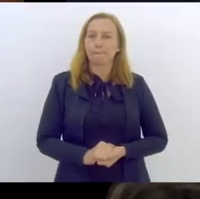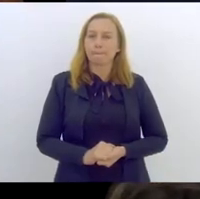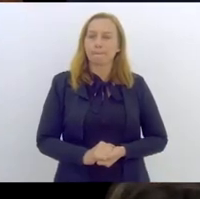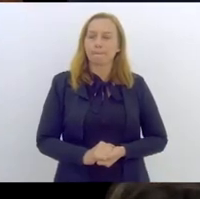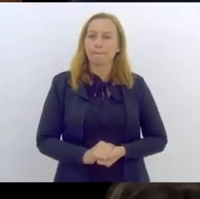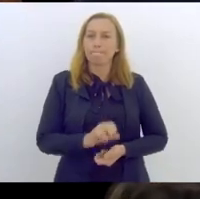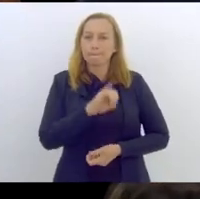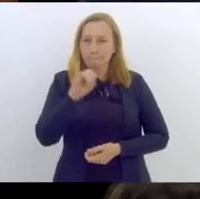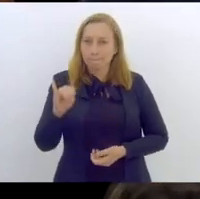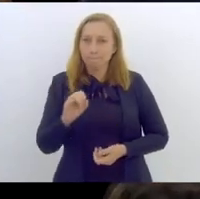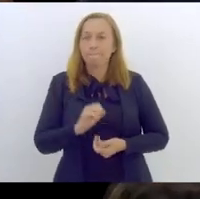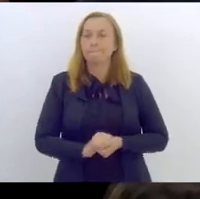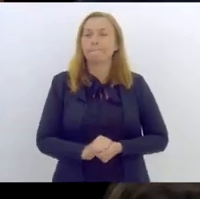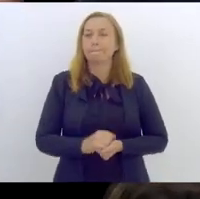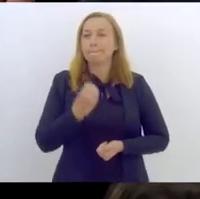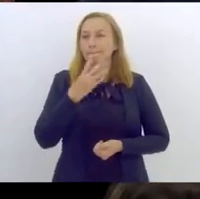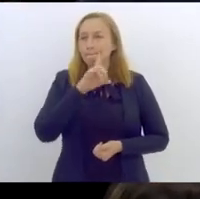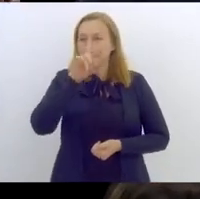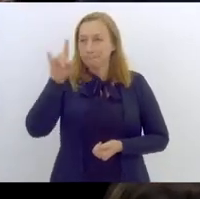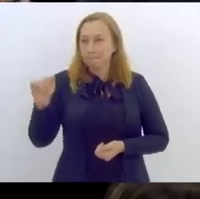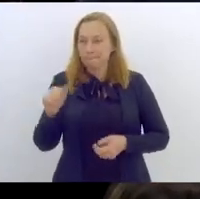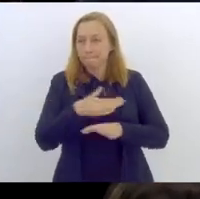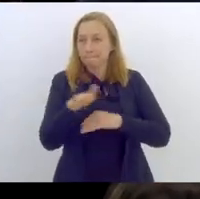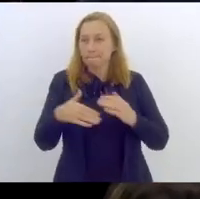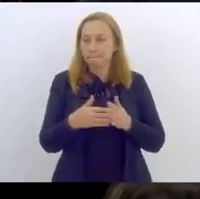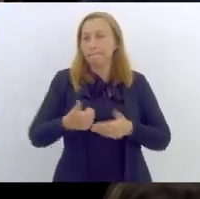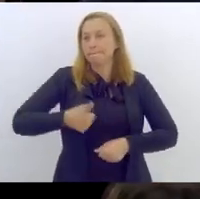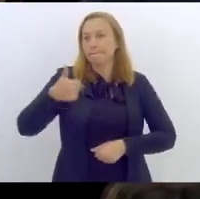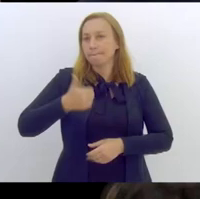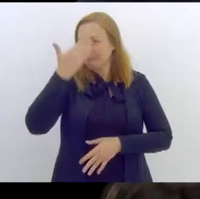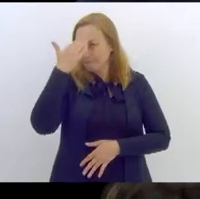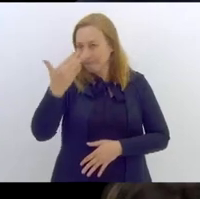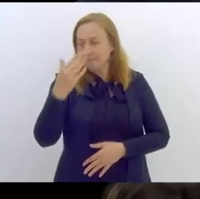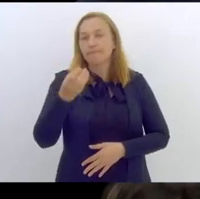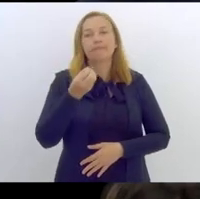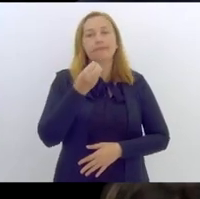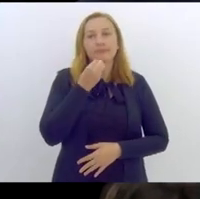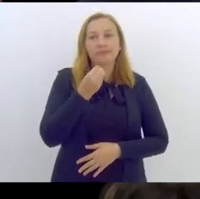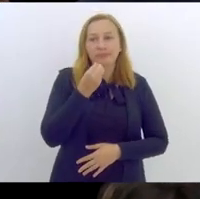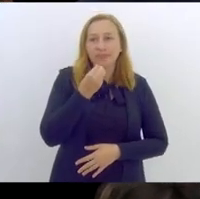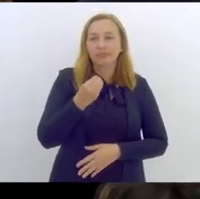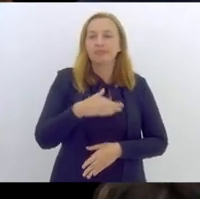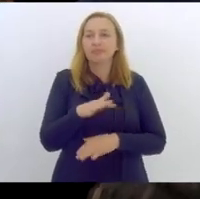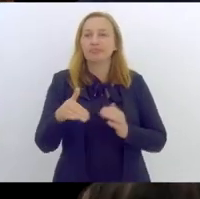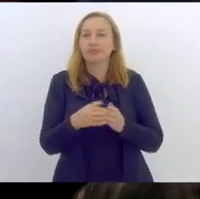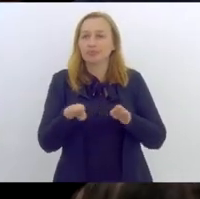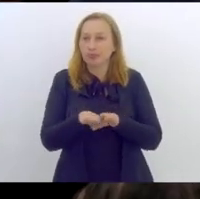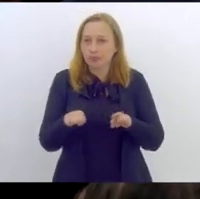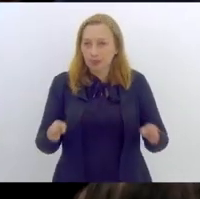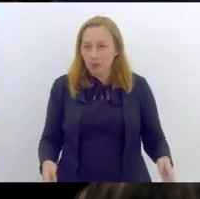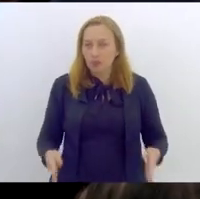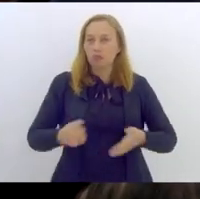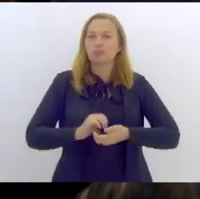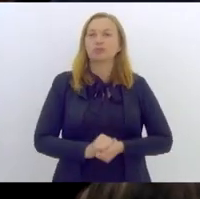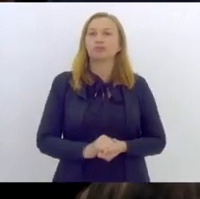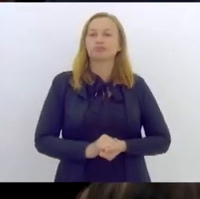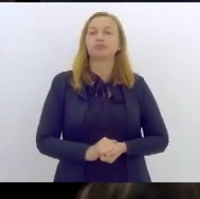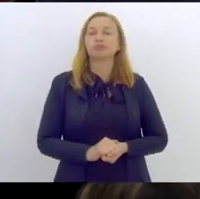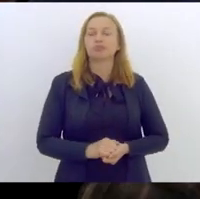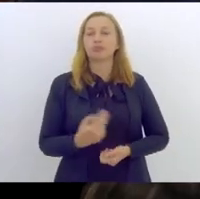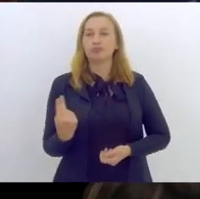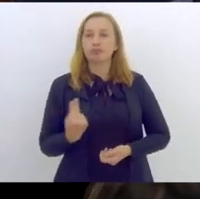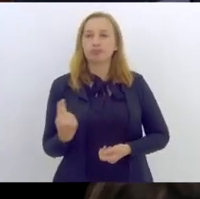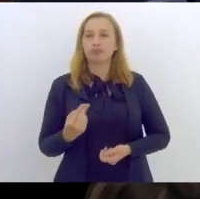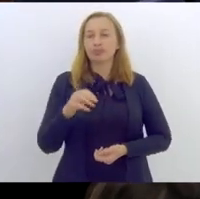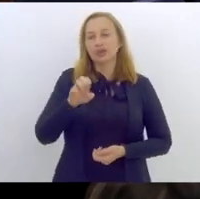Olá bom dia a todos primeiramente gostaria de agradecer a oportunidade a todos da mesa e meu nome